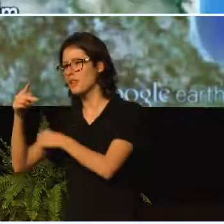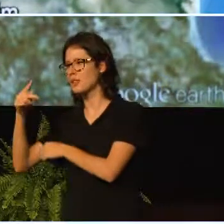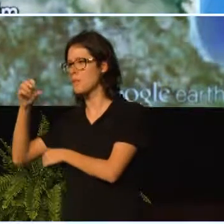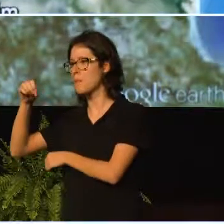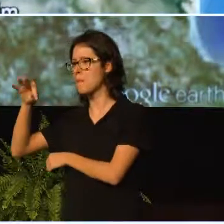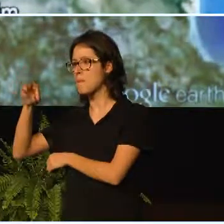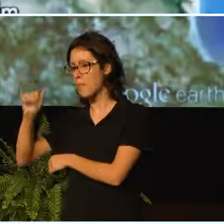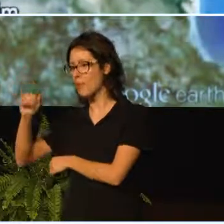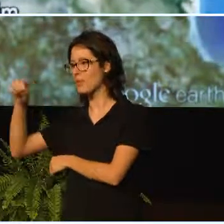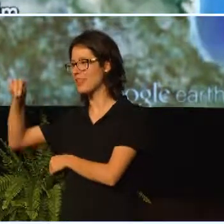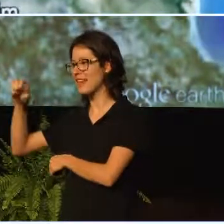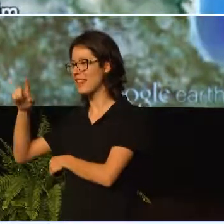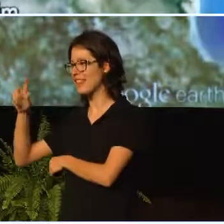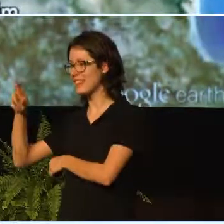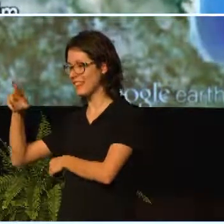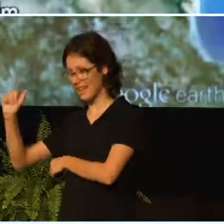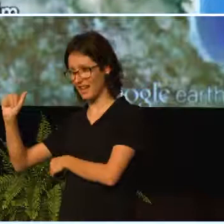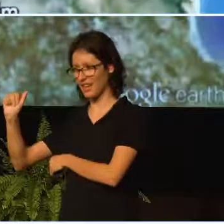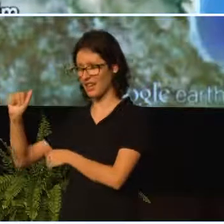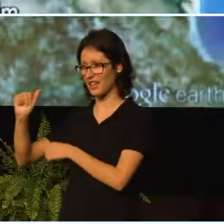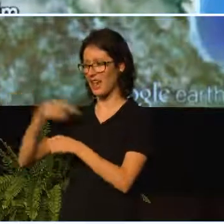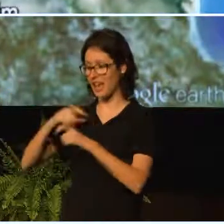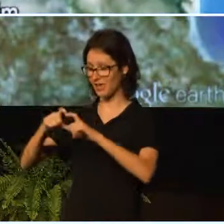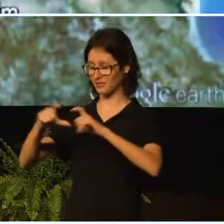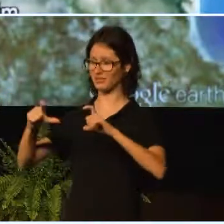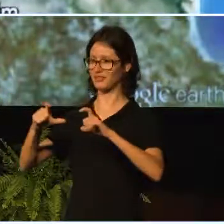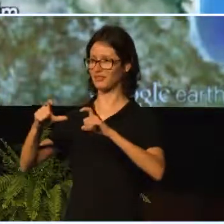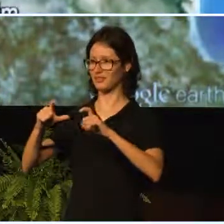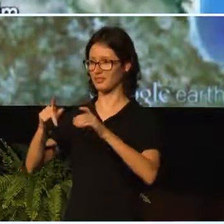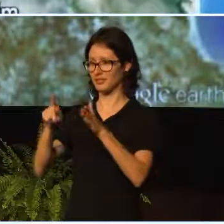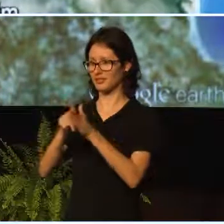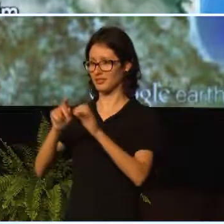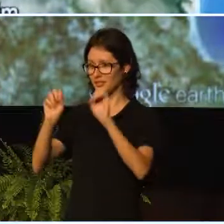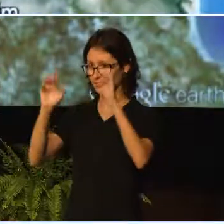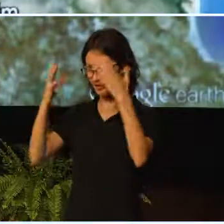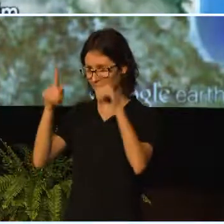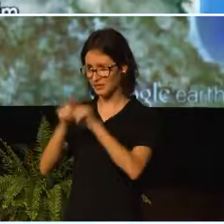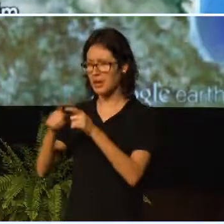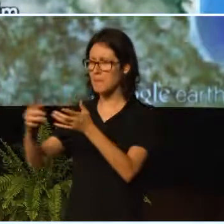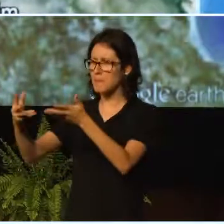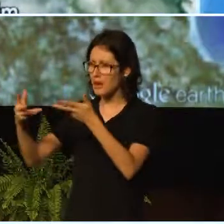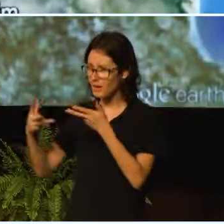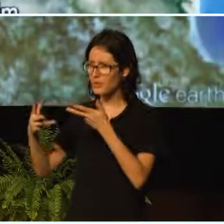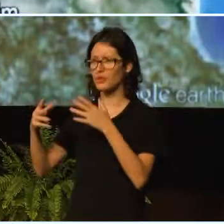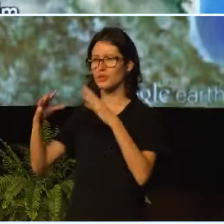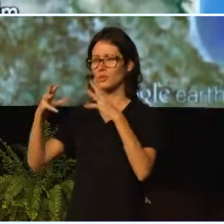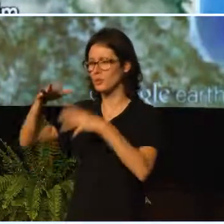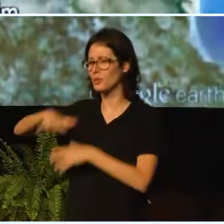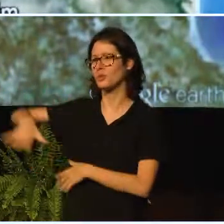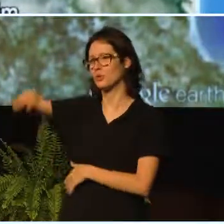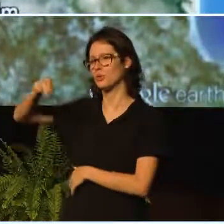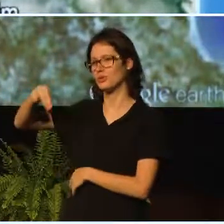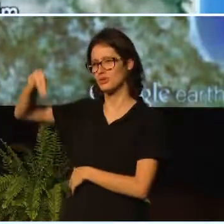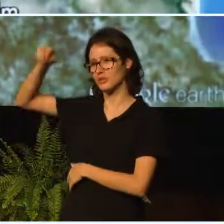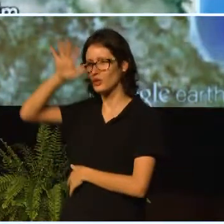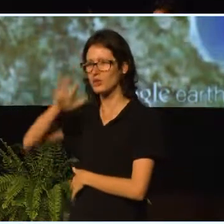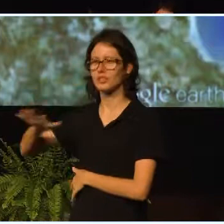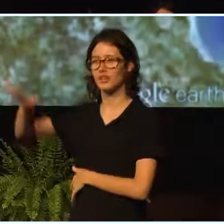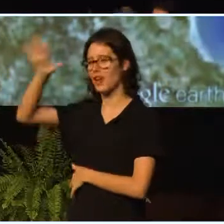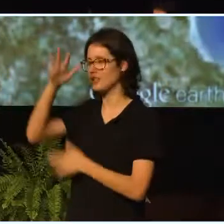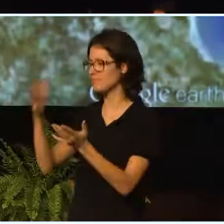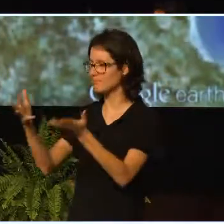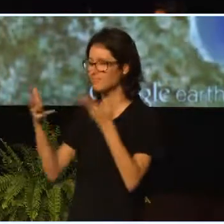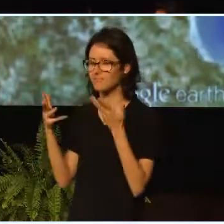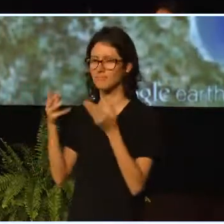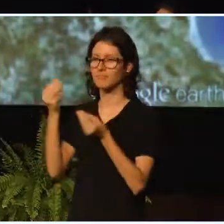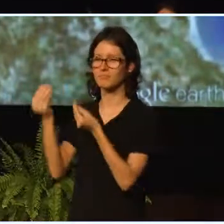é o cartão postal de Natal. Maravilhoso, todo o Nordeste, maravilhoso, não temos o que